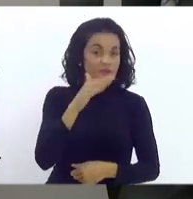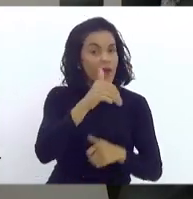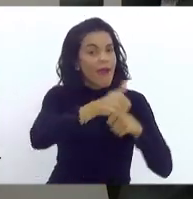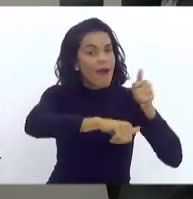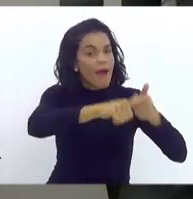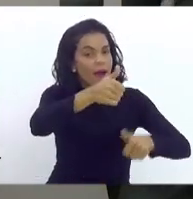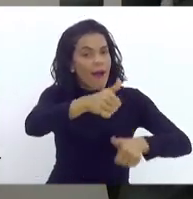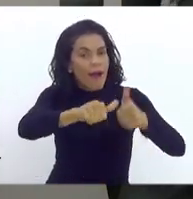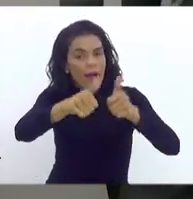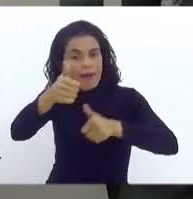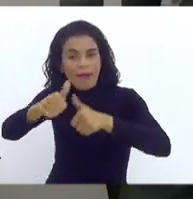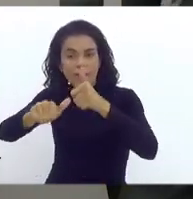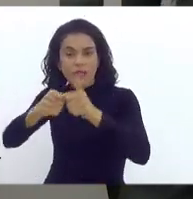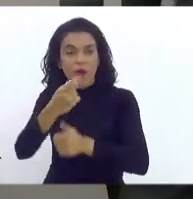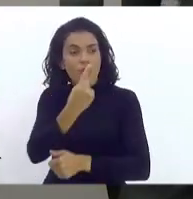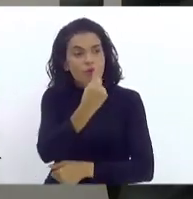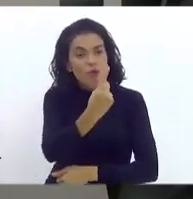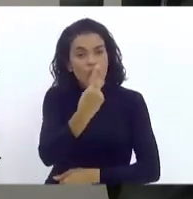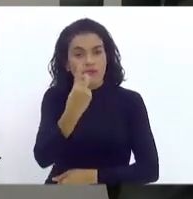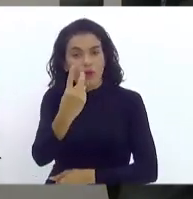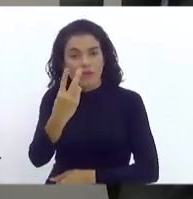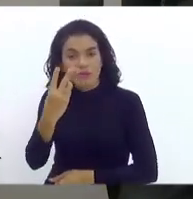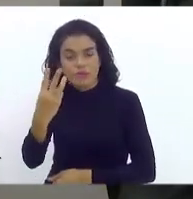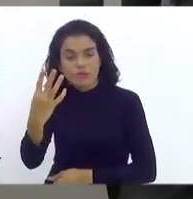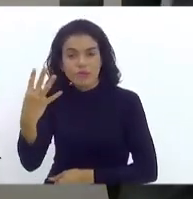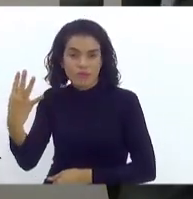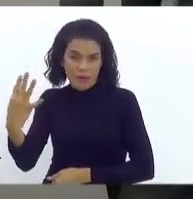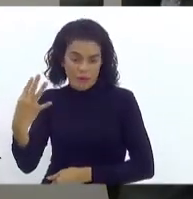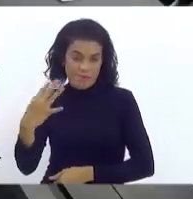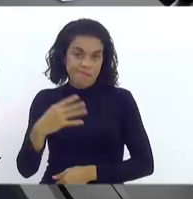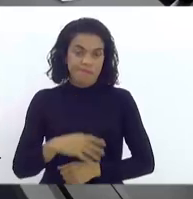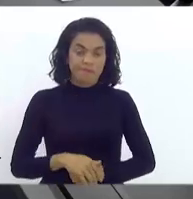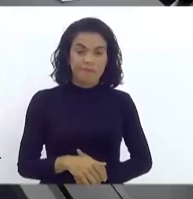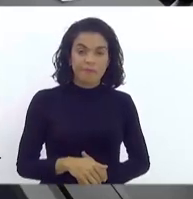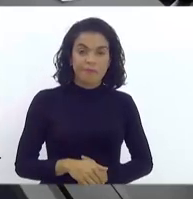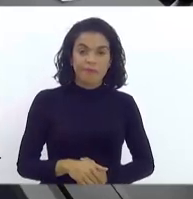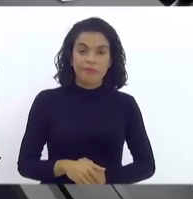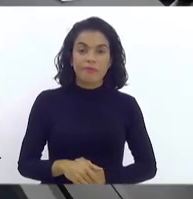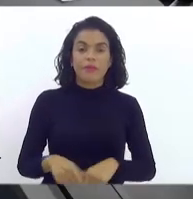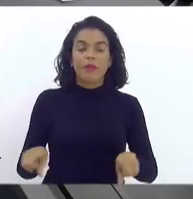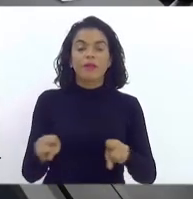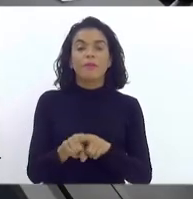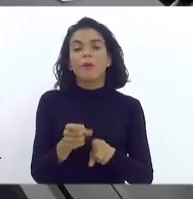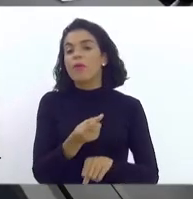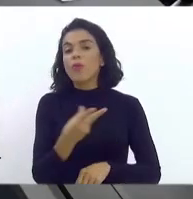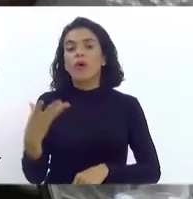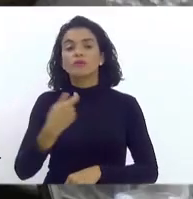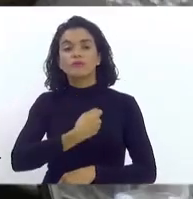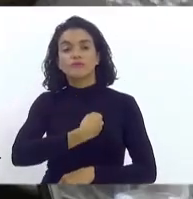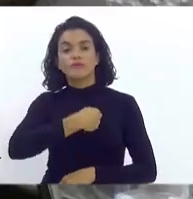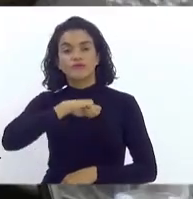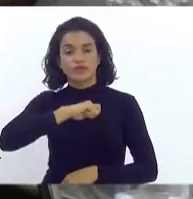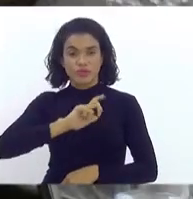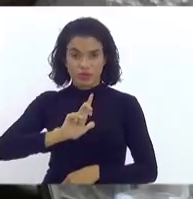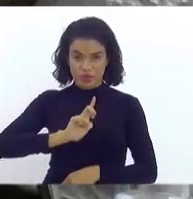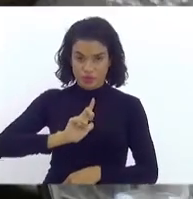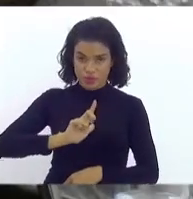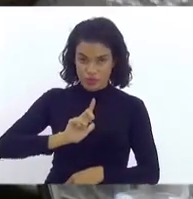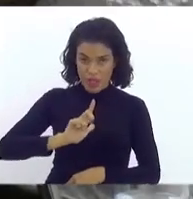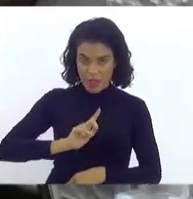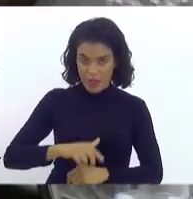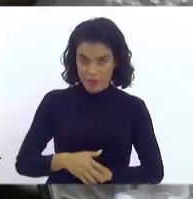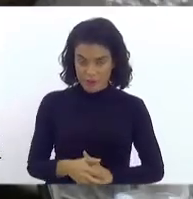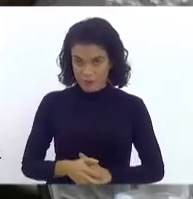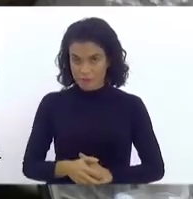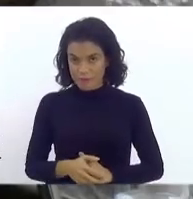a gente identifica se há um cliente A gente atua. E quantos fiscais existem para fazer esse tipo